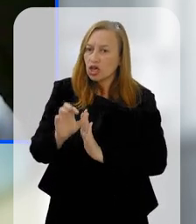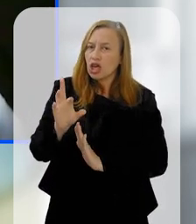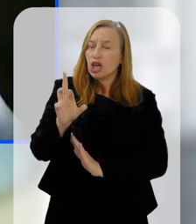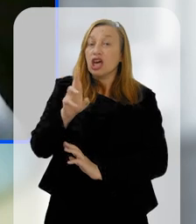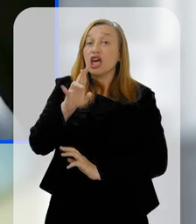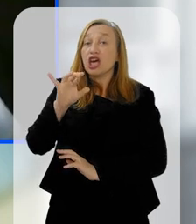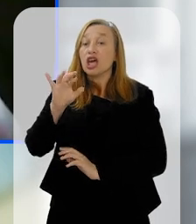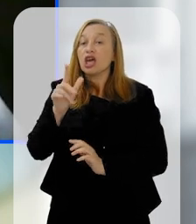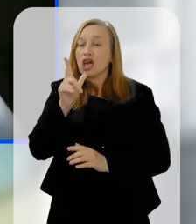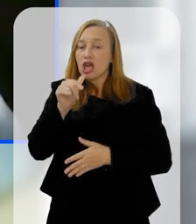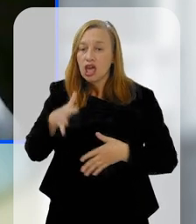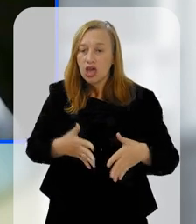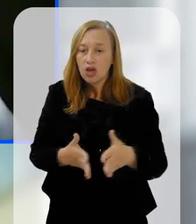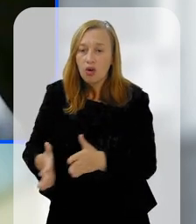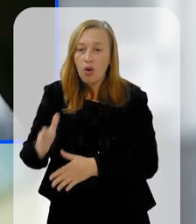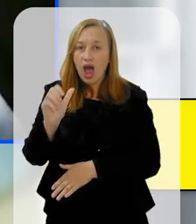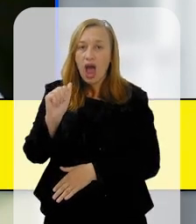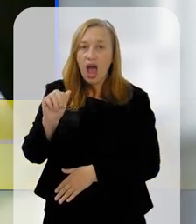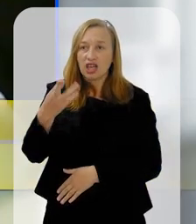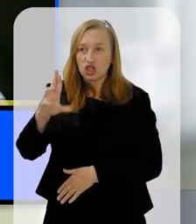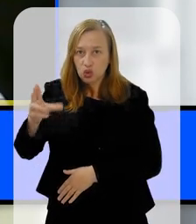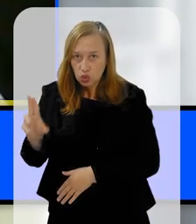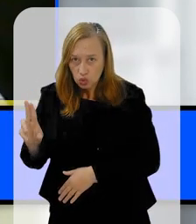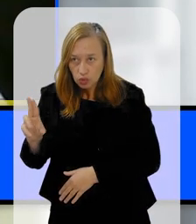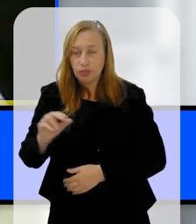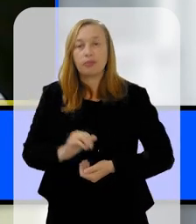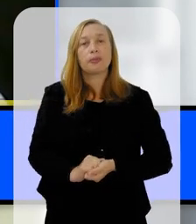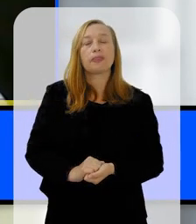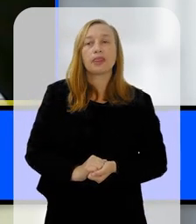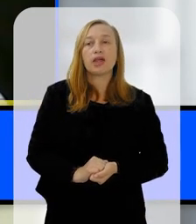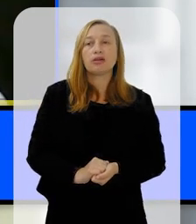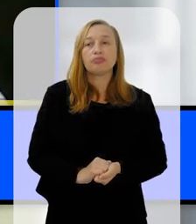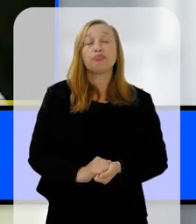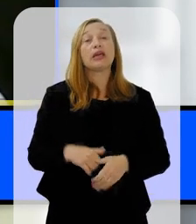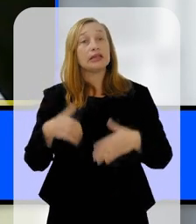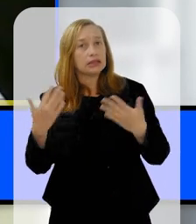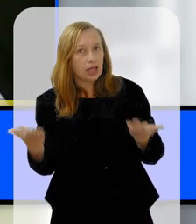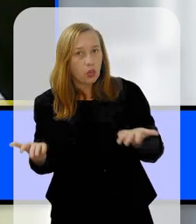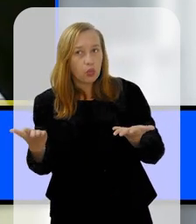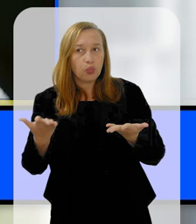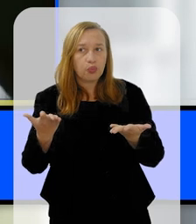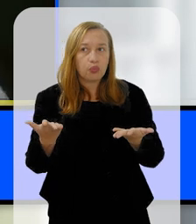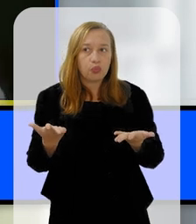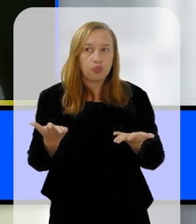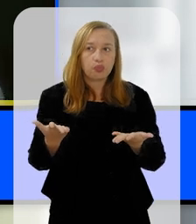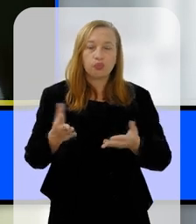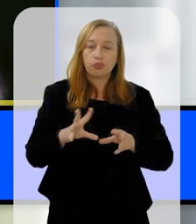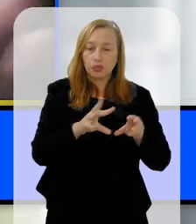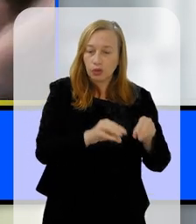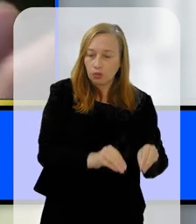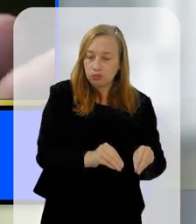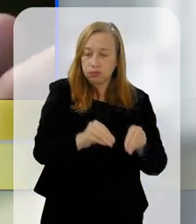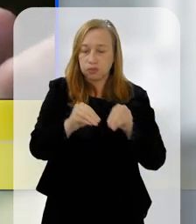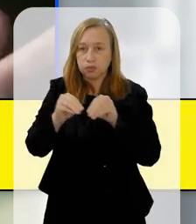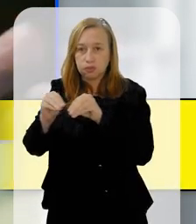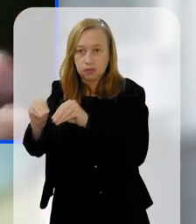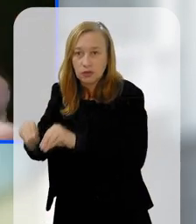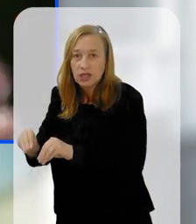Botas, conhecido como Projeto Iguaçu. O que era esse projeto? Então,